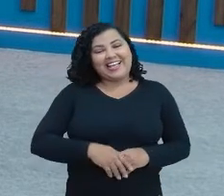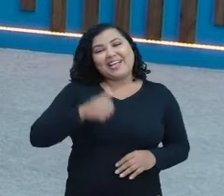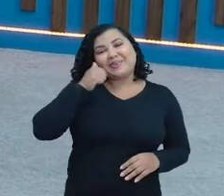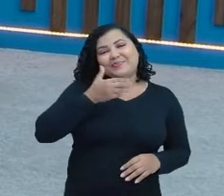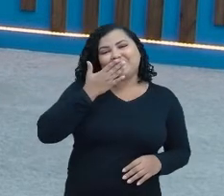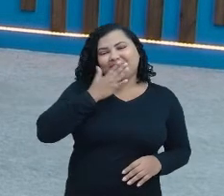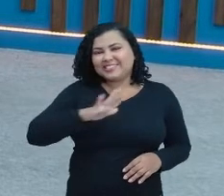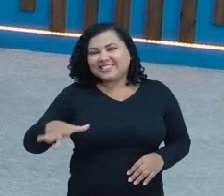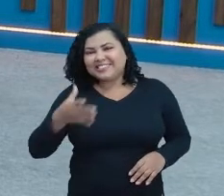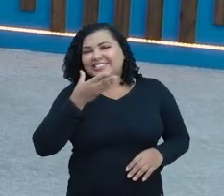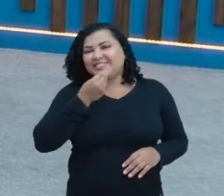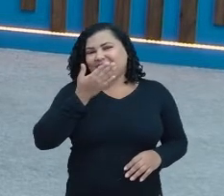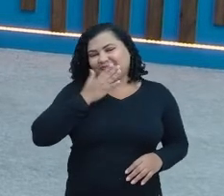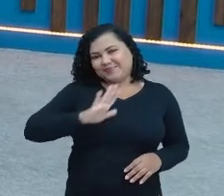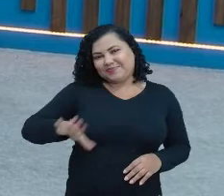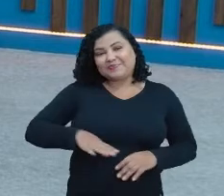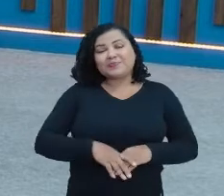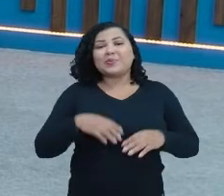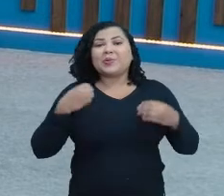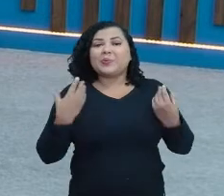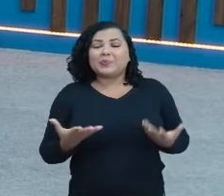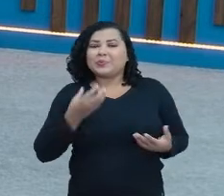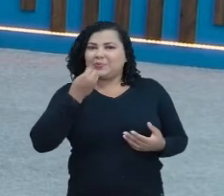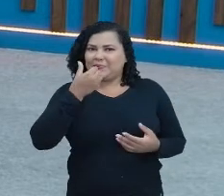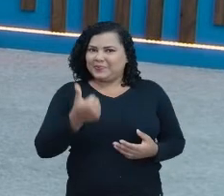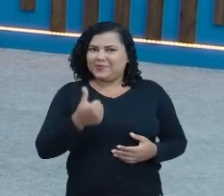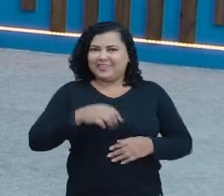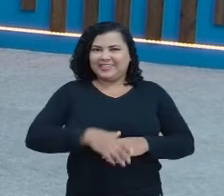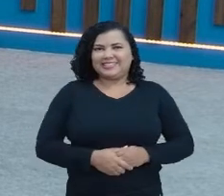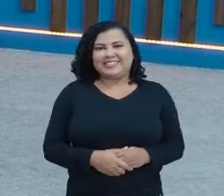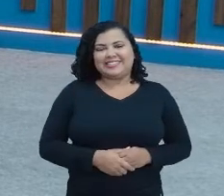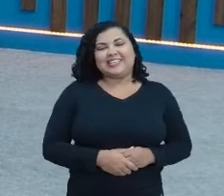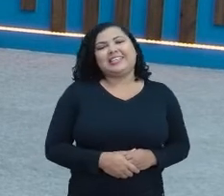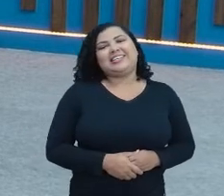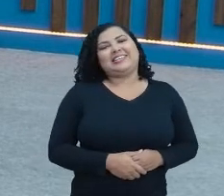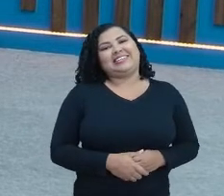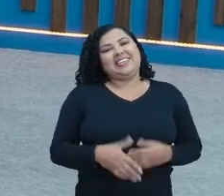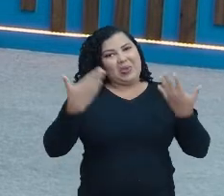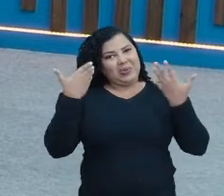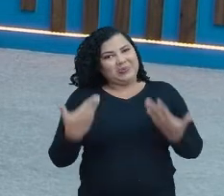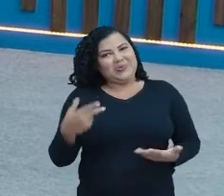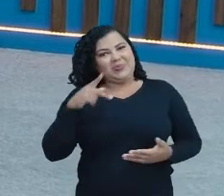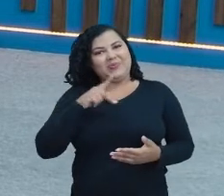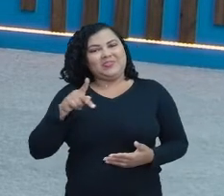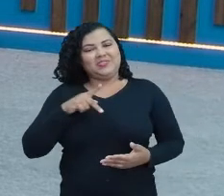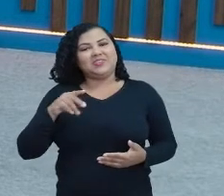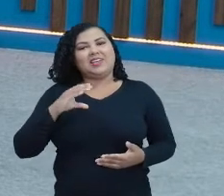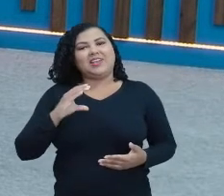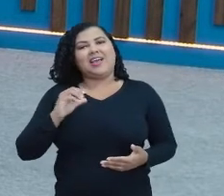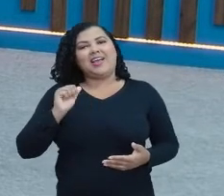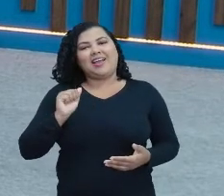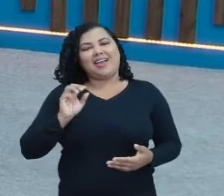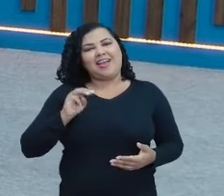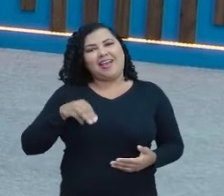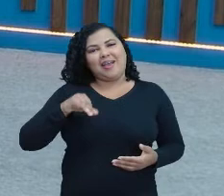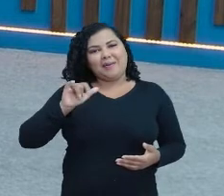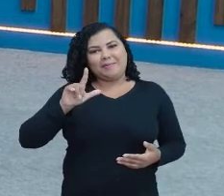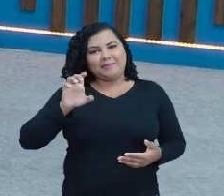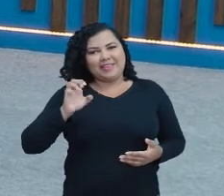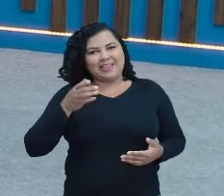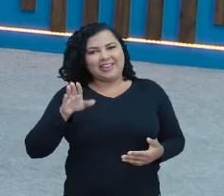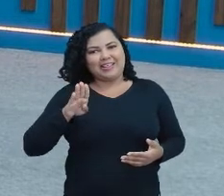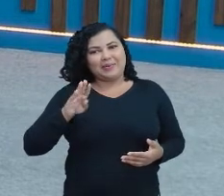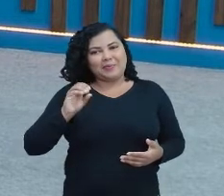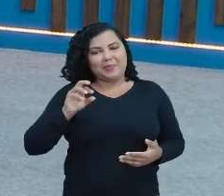meninas, tudo bem? Cá estou eu novamente. Eu sou Camille Borba e serei a professora de vocês